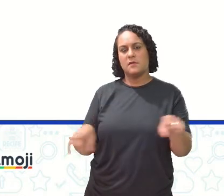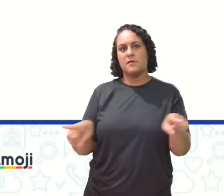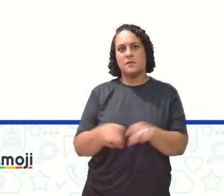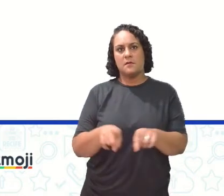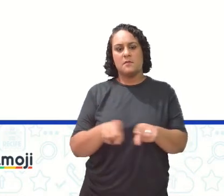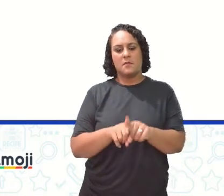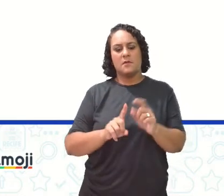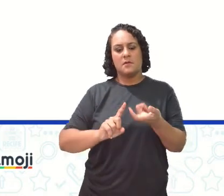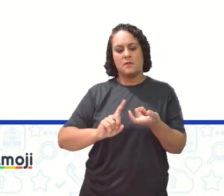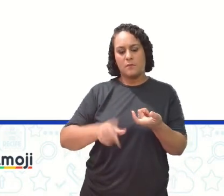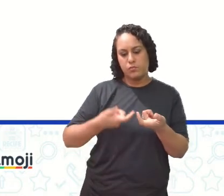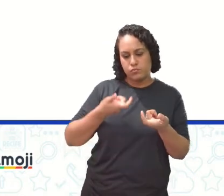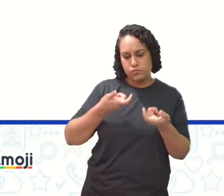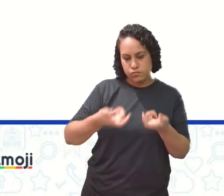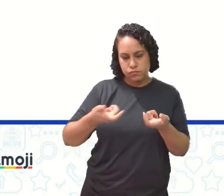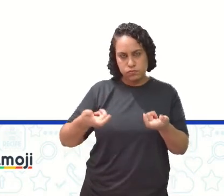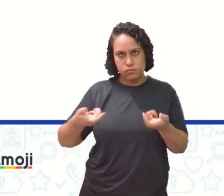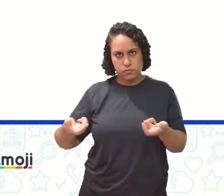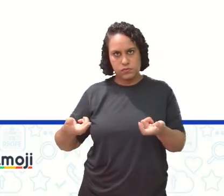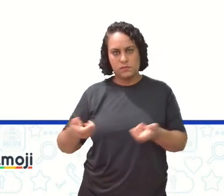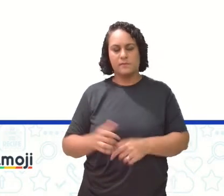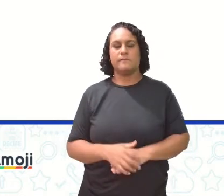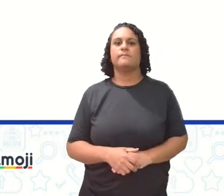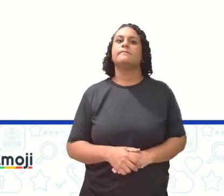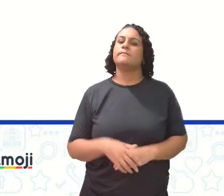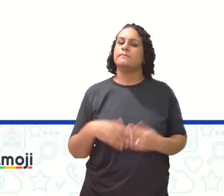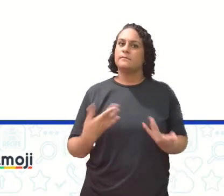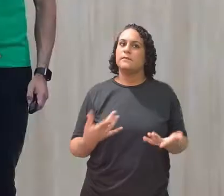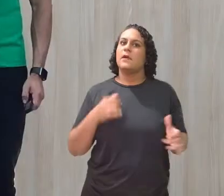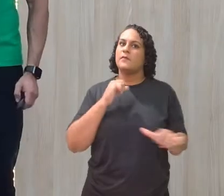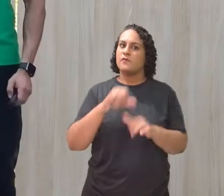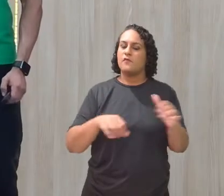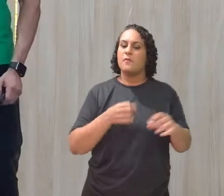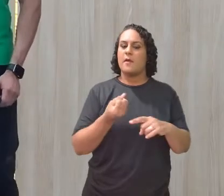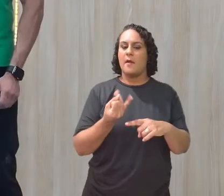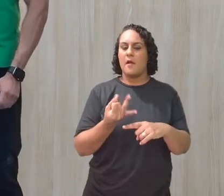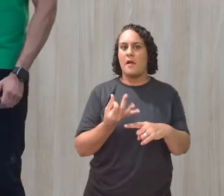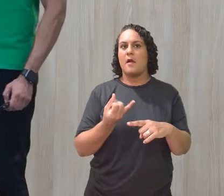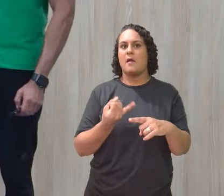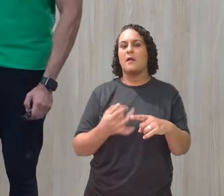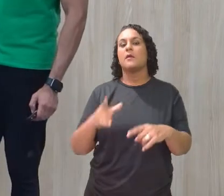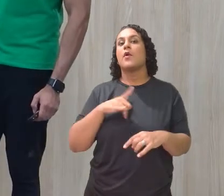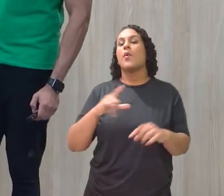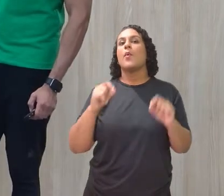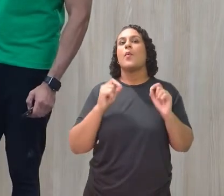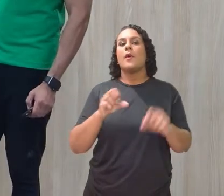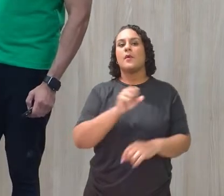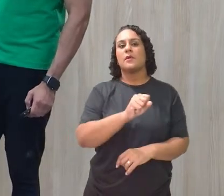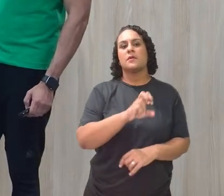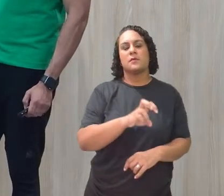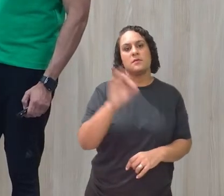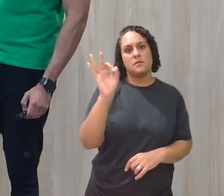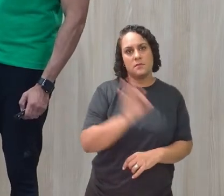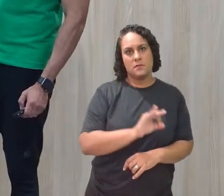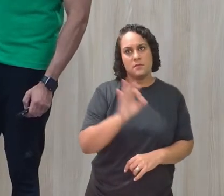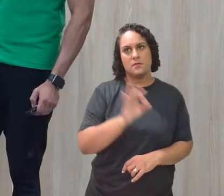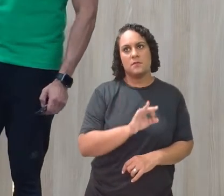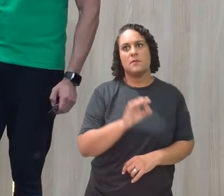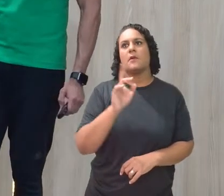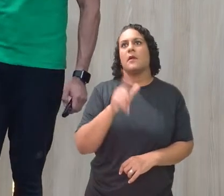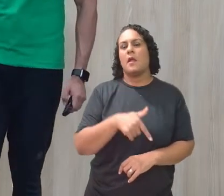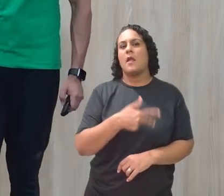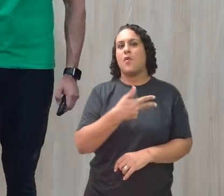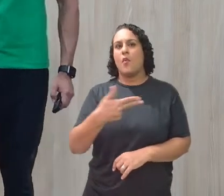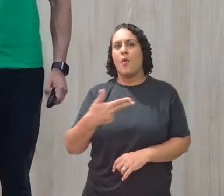transformar também ele em um número decimal. Então, para transformar em fração, eu tenho aí 85%, que é a